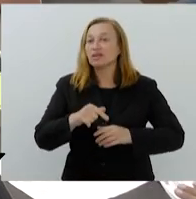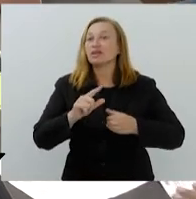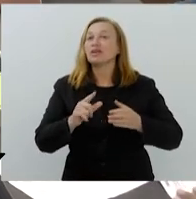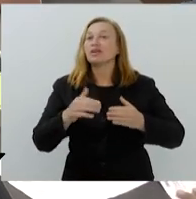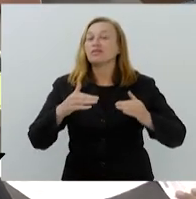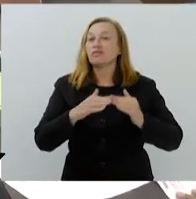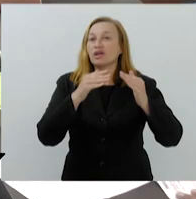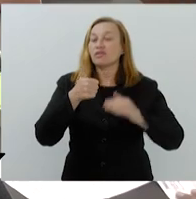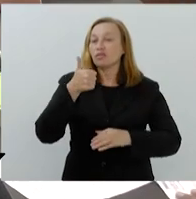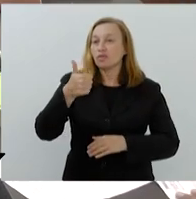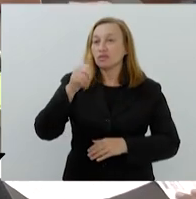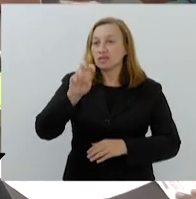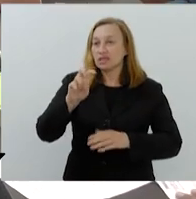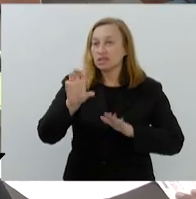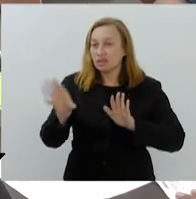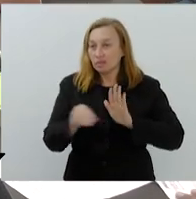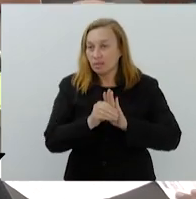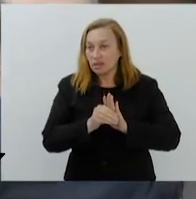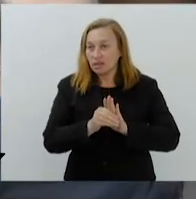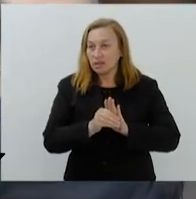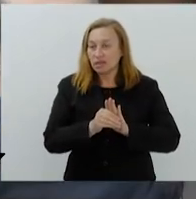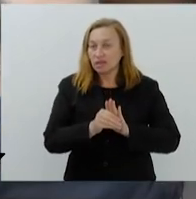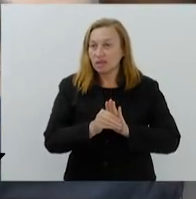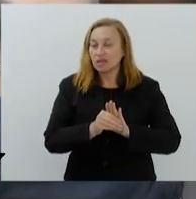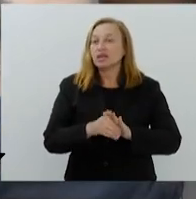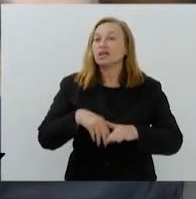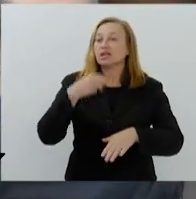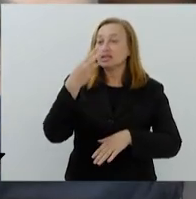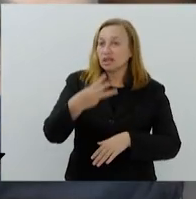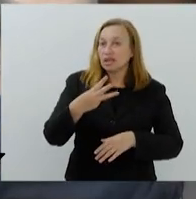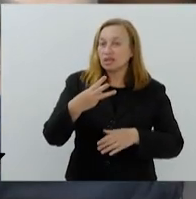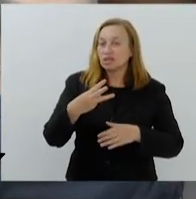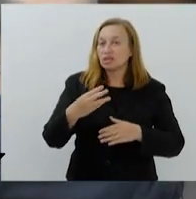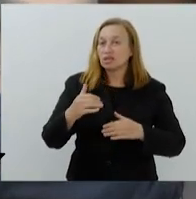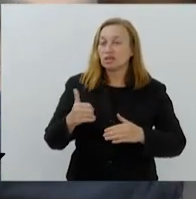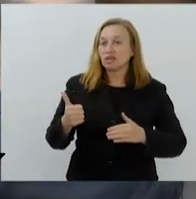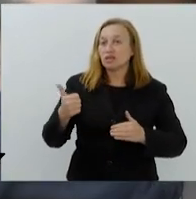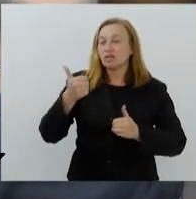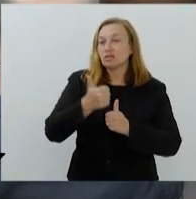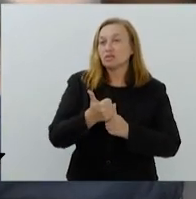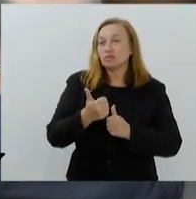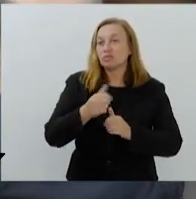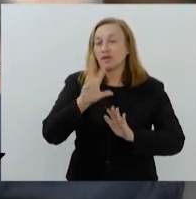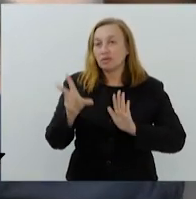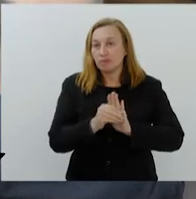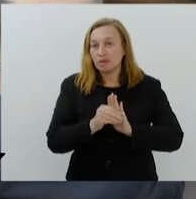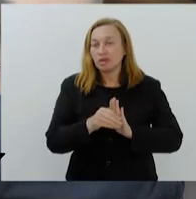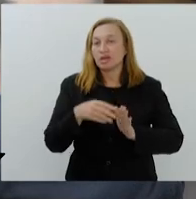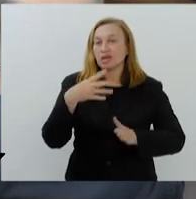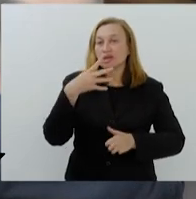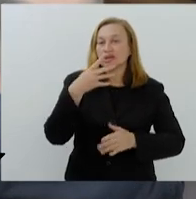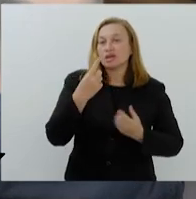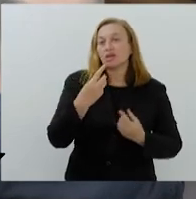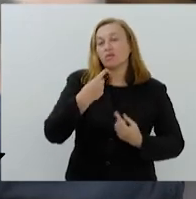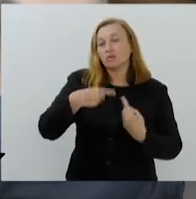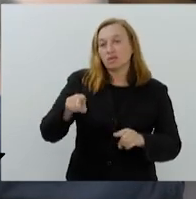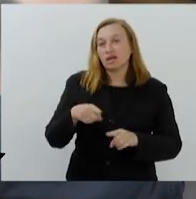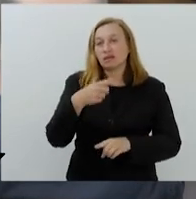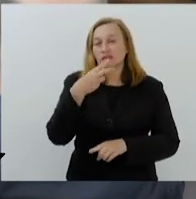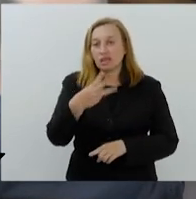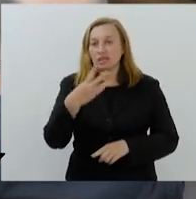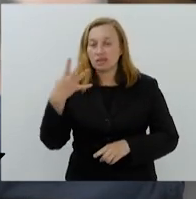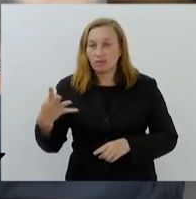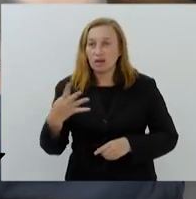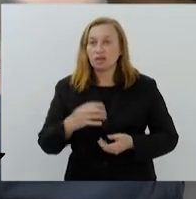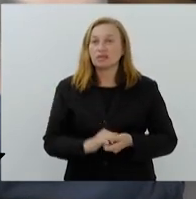emendas 1 e 5. Favorável à emenda 3 com subemenda, contrário às emendas 2 e 4, concluído por substitutivo. Em votação,